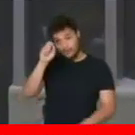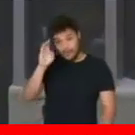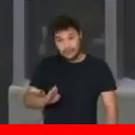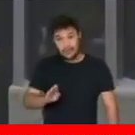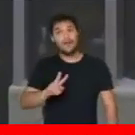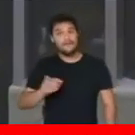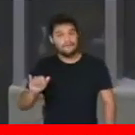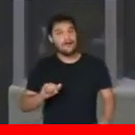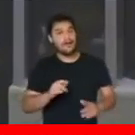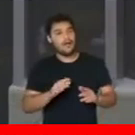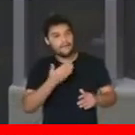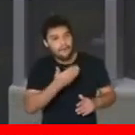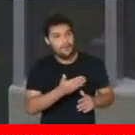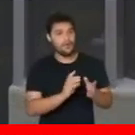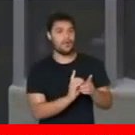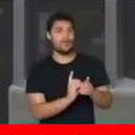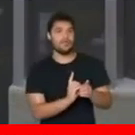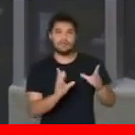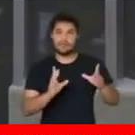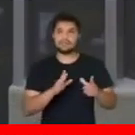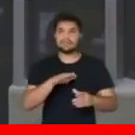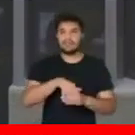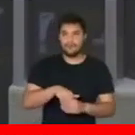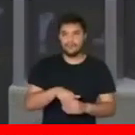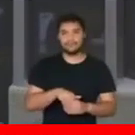a democracia, preservar o voto e, com